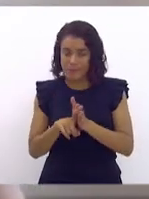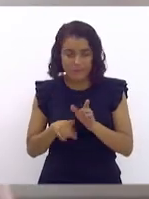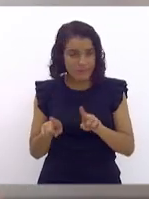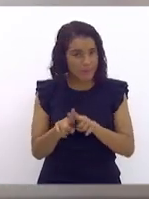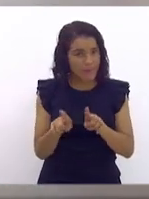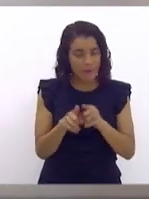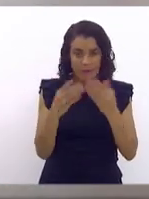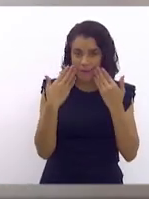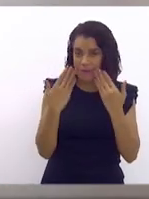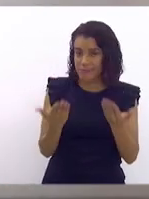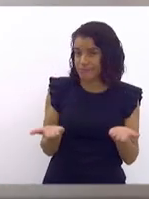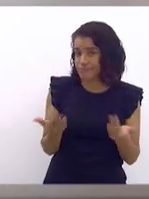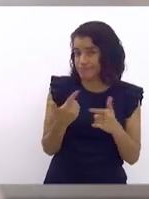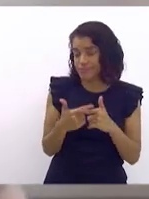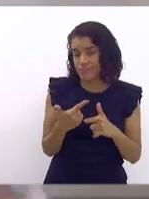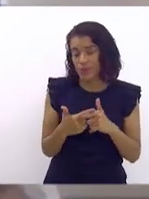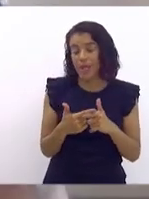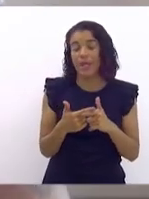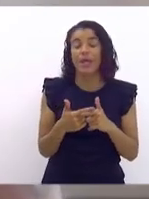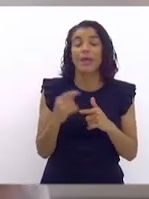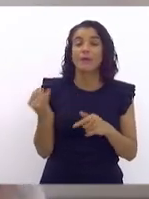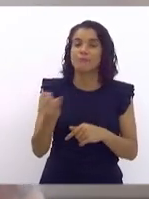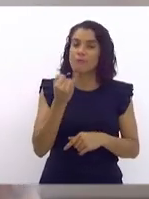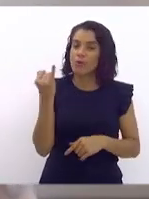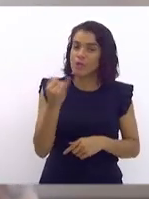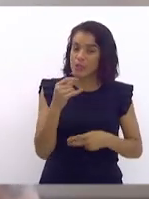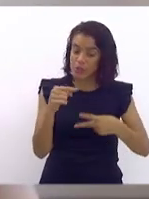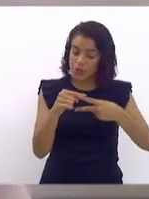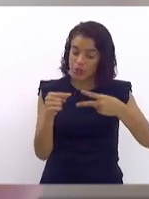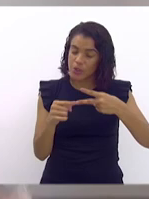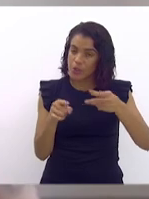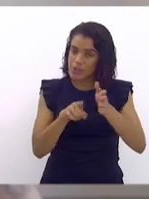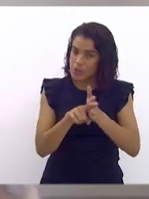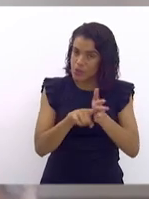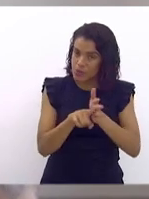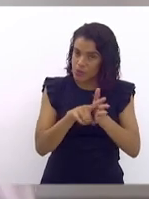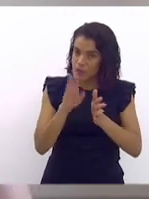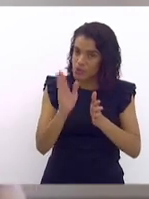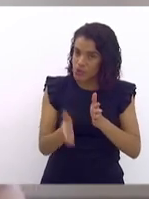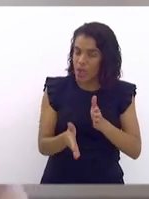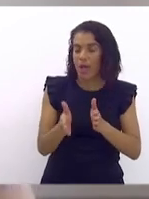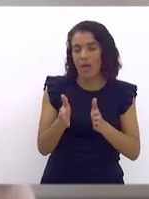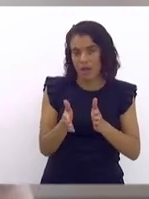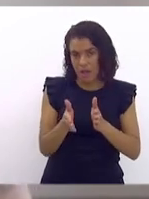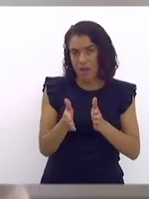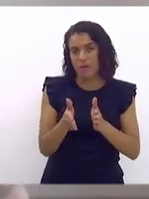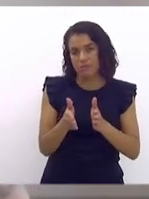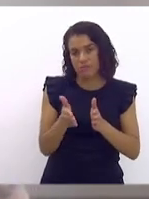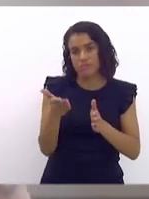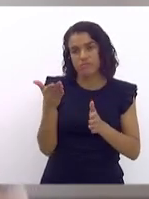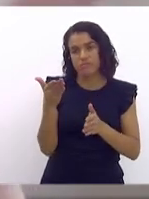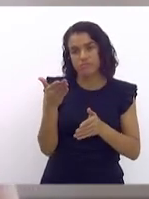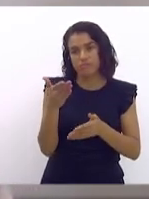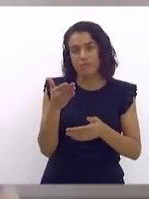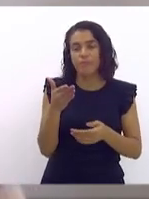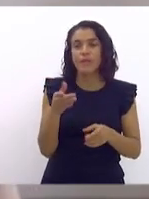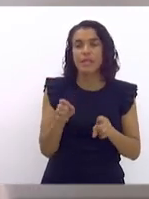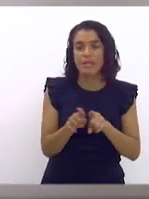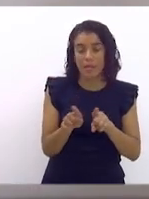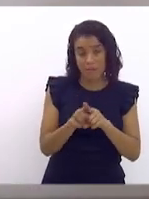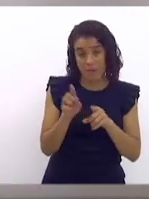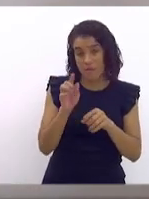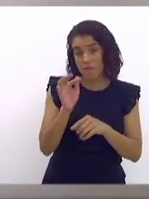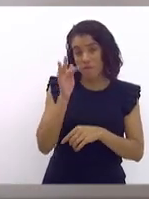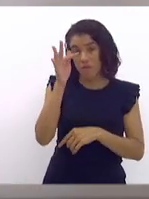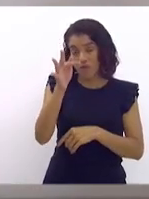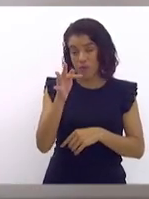aparecer. Mas aí eu acho importante mencionar aqui dois estudos que já foram feitos e que a gente teve acesso lá pelo Observatório e que futuramente também